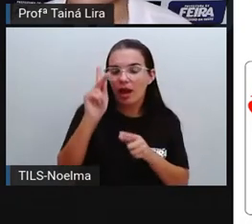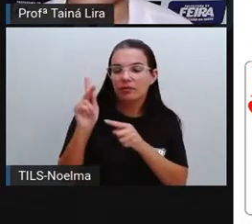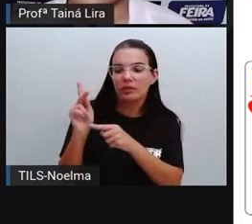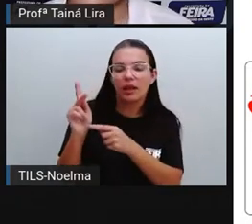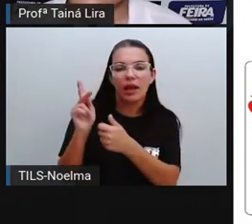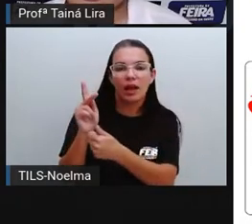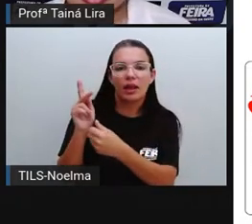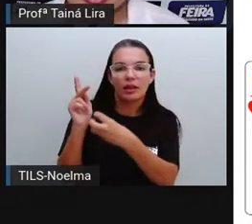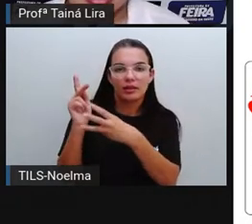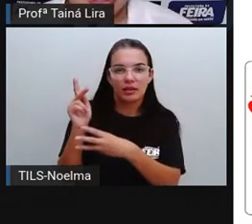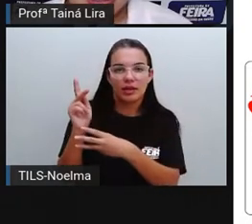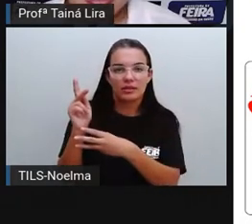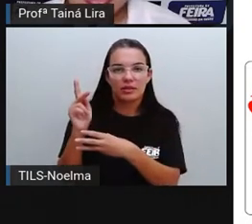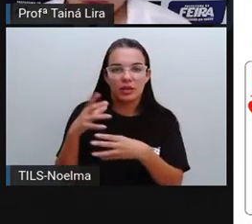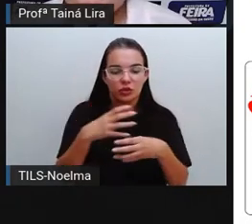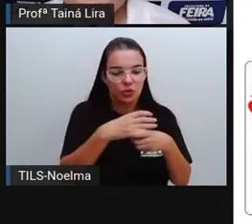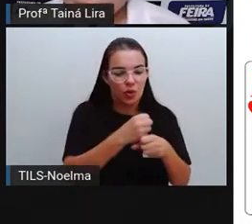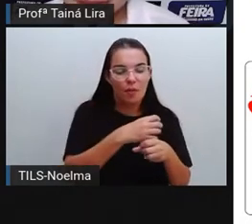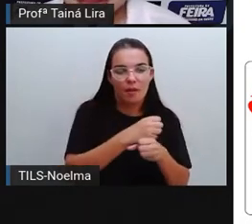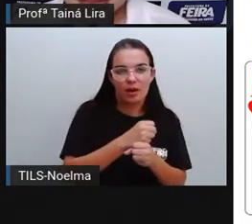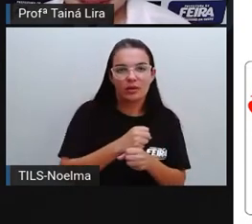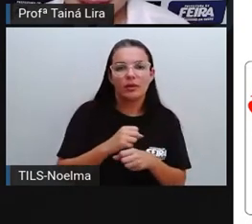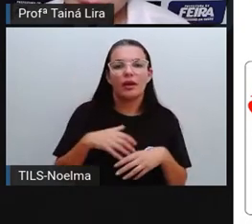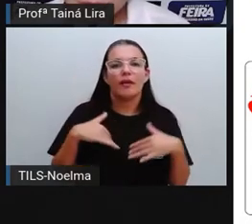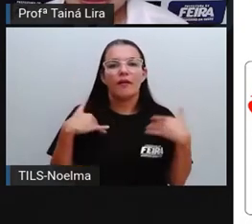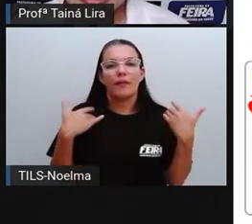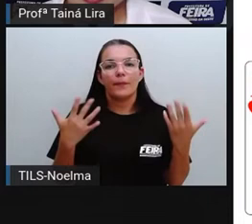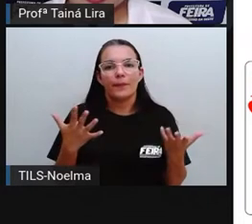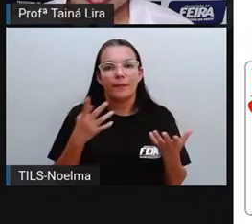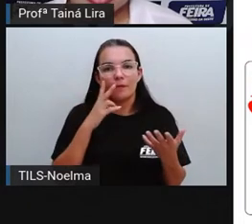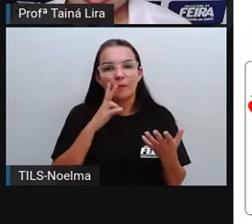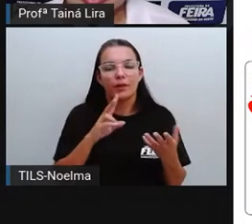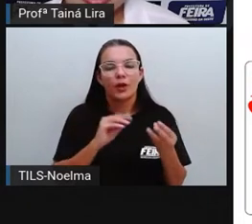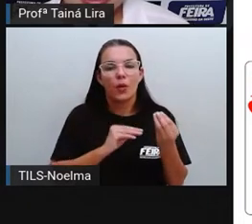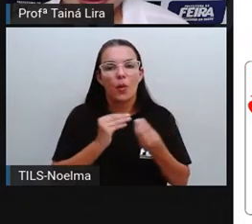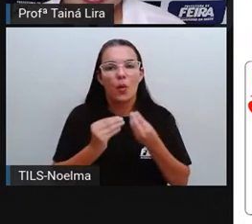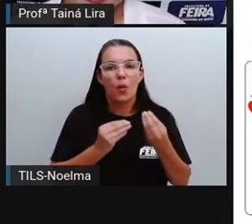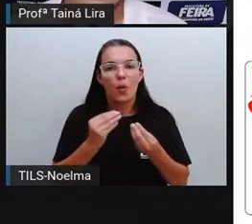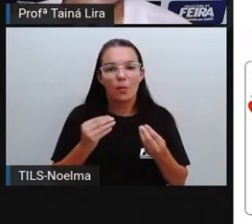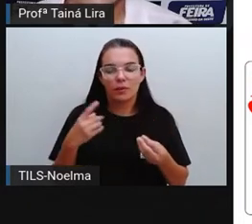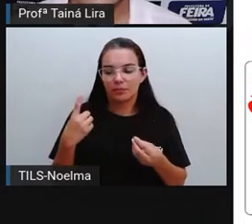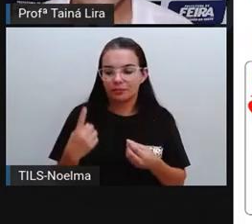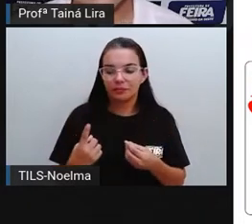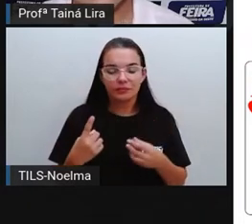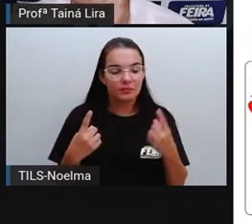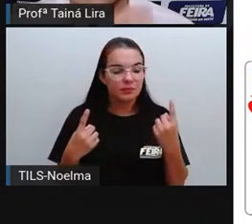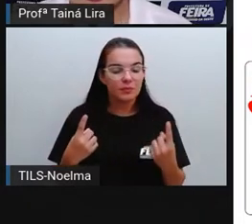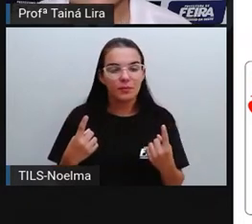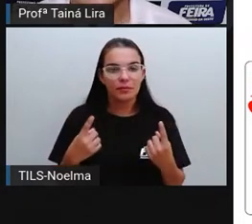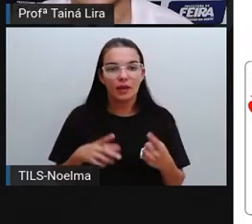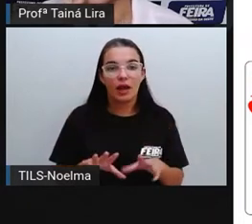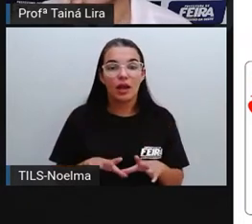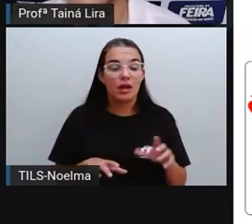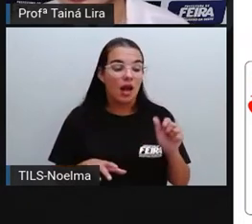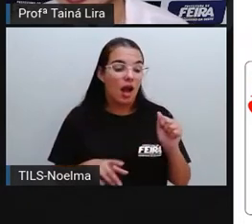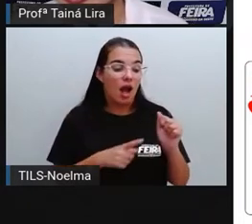Então, a gente vai fazer a soma, certo? Como é que a gente vai somar, Pro? Eu sei que o